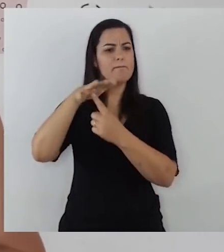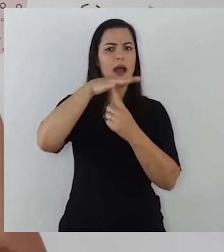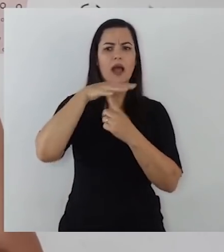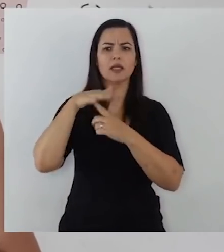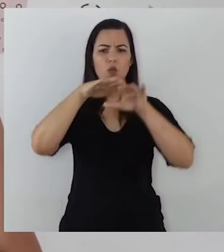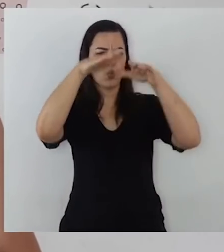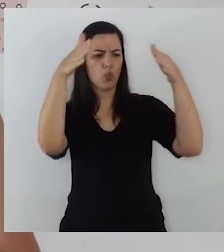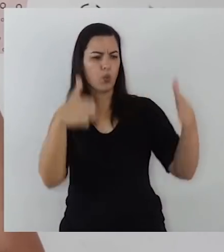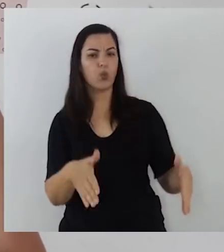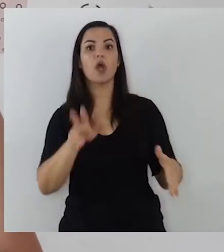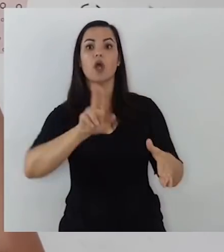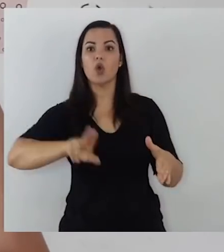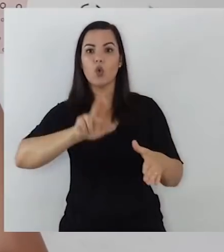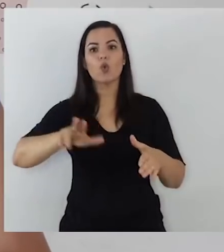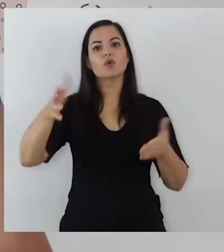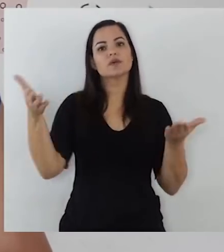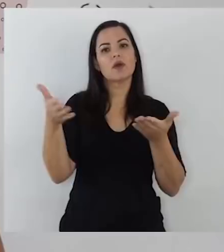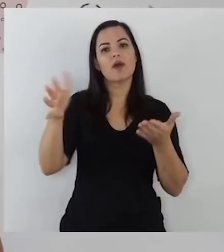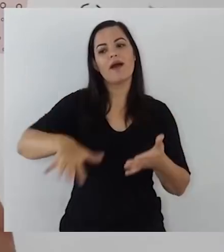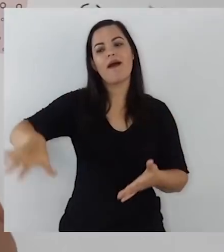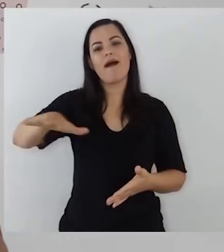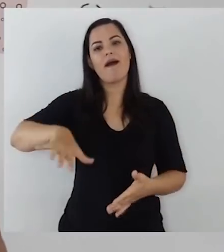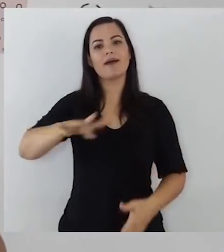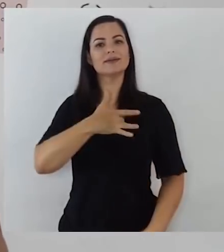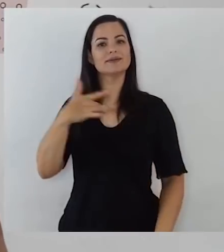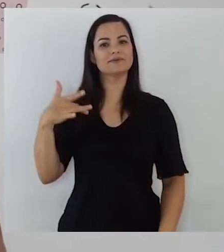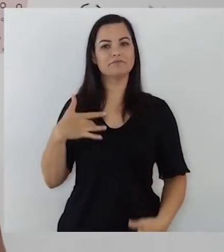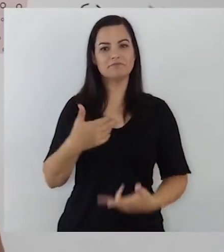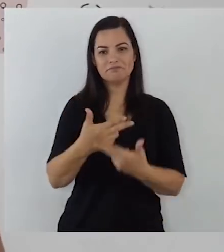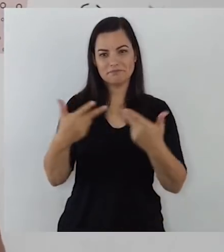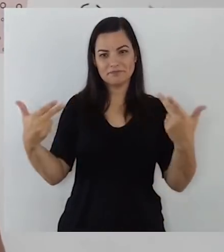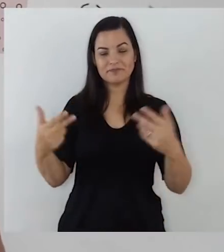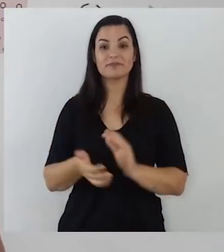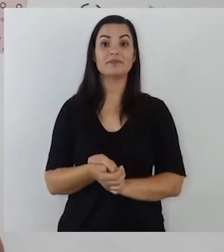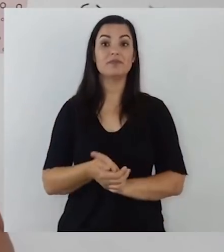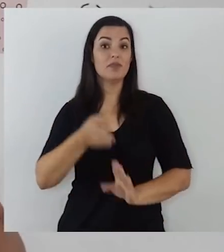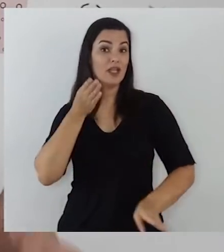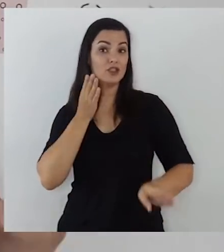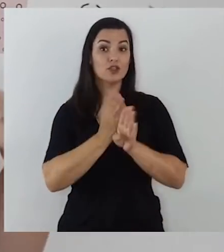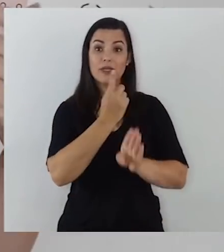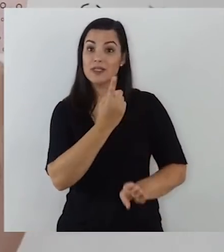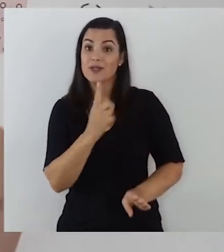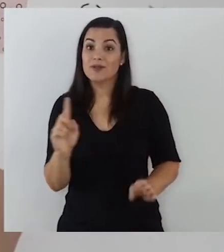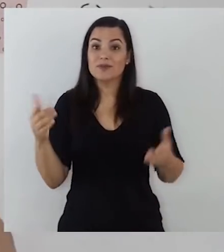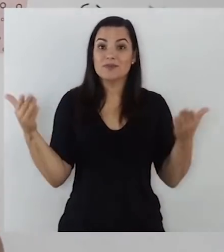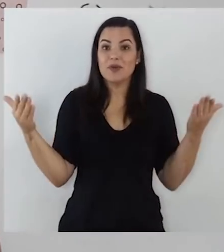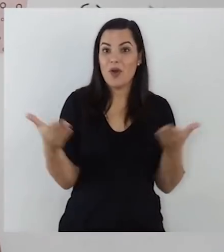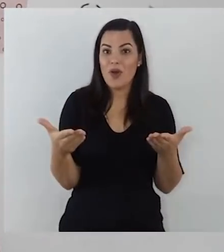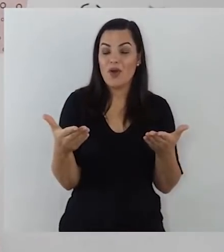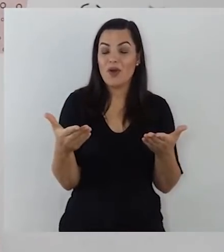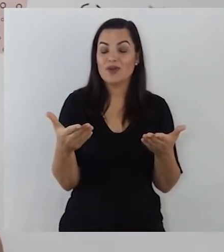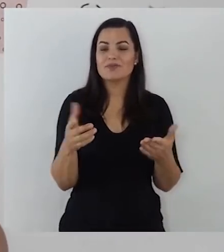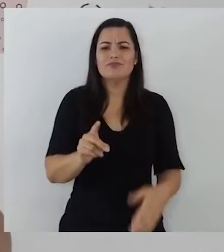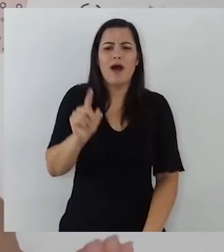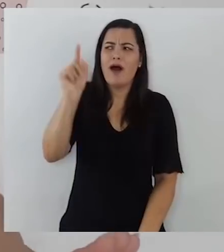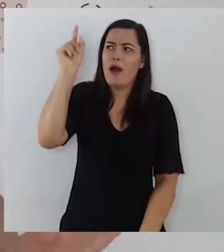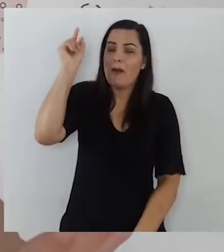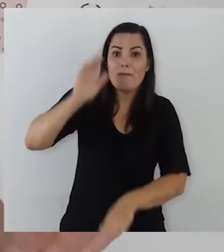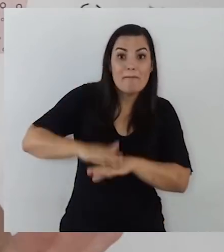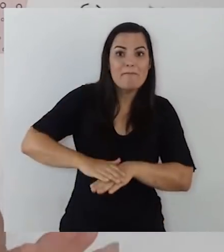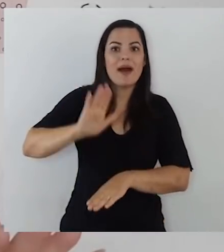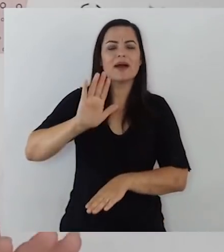amplamente utilizados aí na saúde. E a nossa última descoberta de hoje vai ser um pouquinho mais antiga. Nós vamos